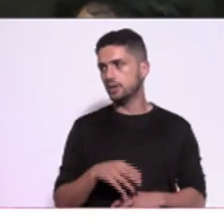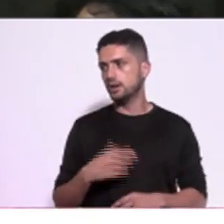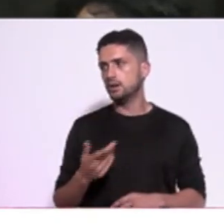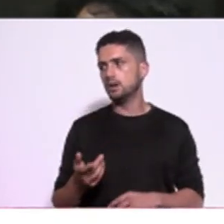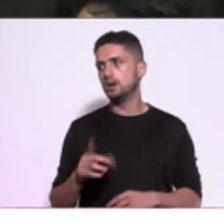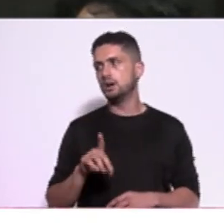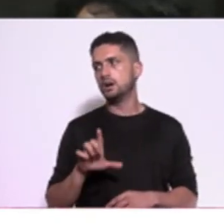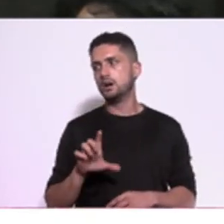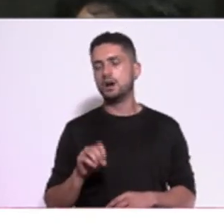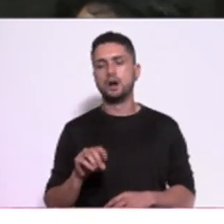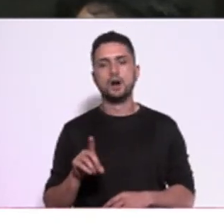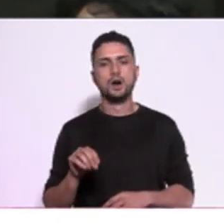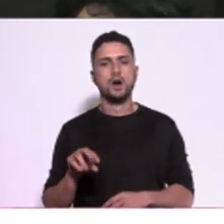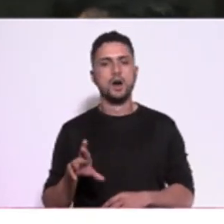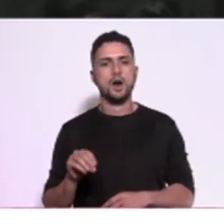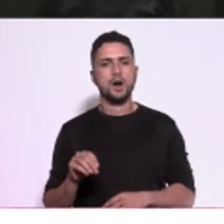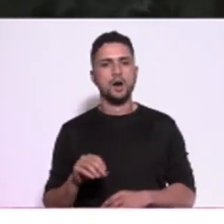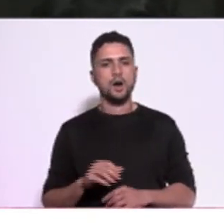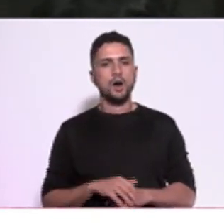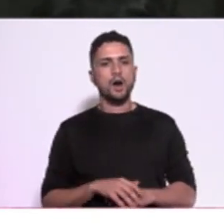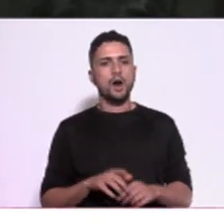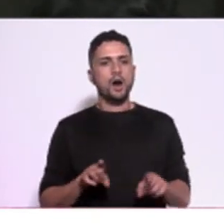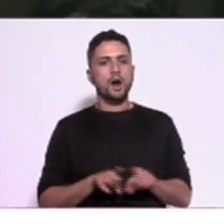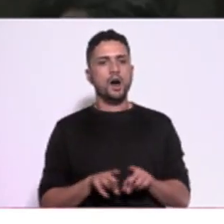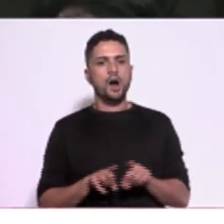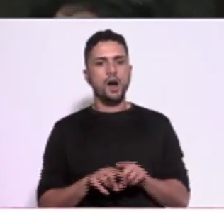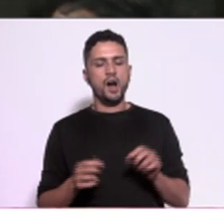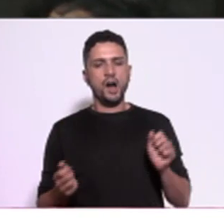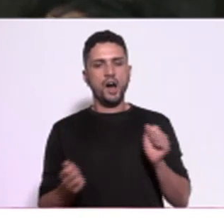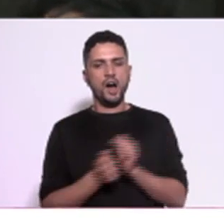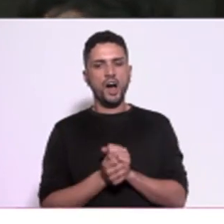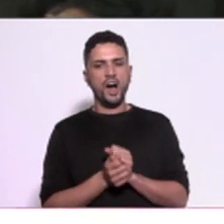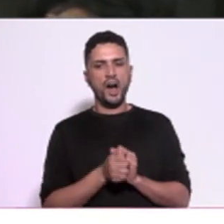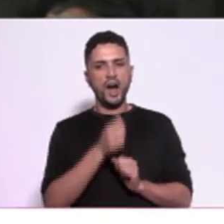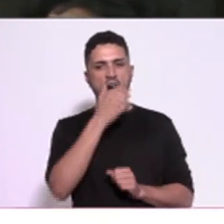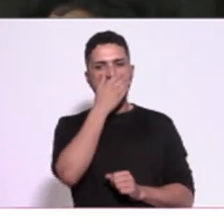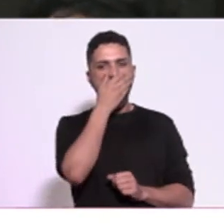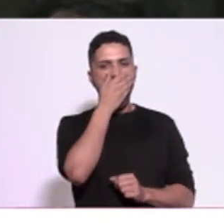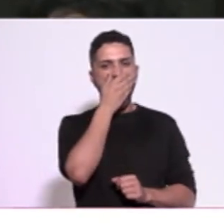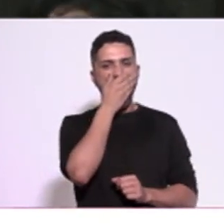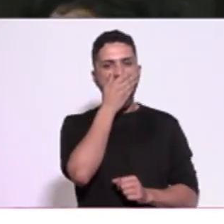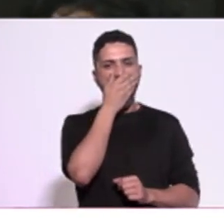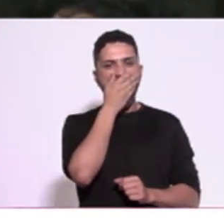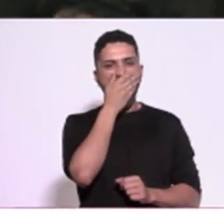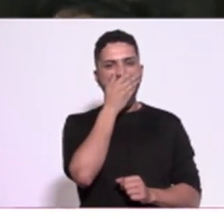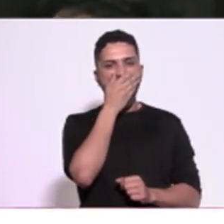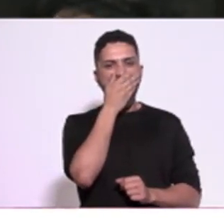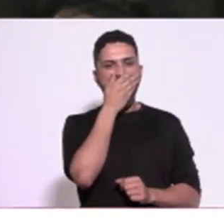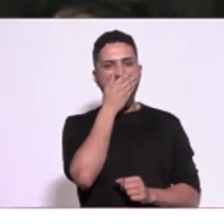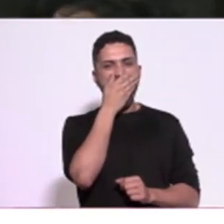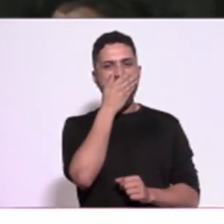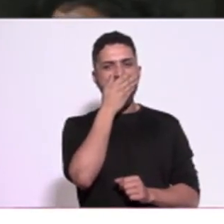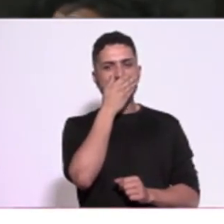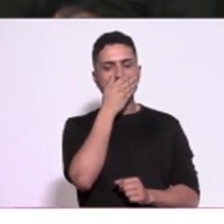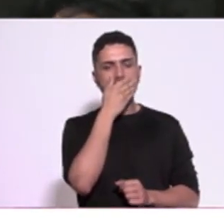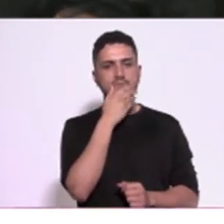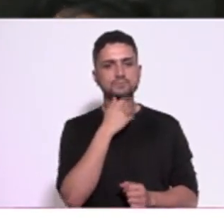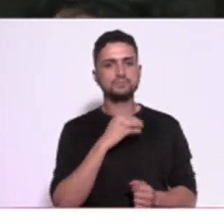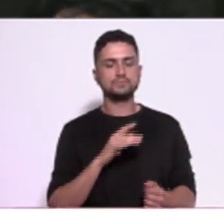um conjunto de parceria que viabiliza essa nossa comemoração, mas aponta para um